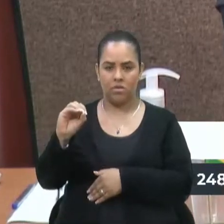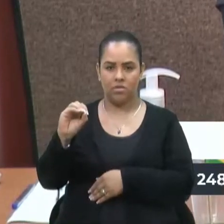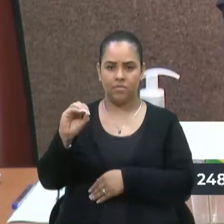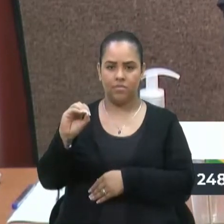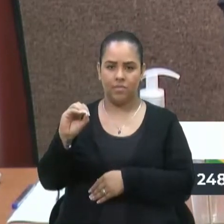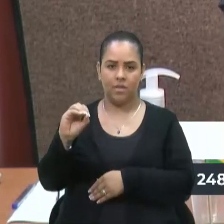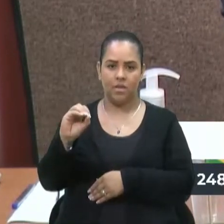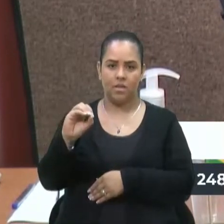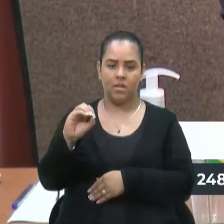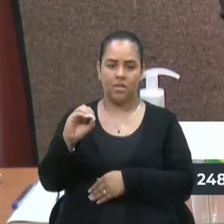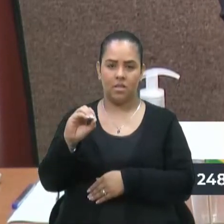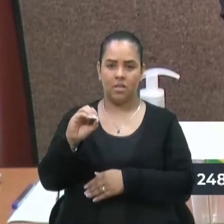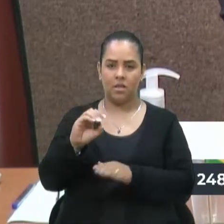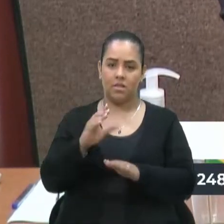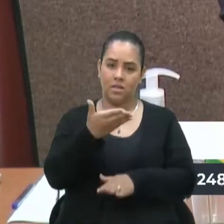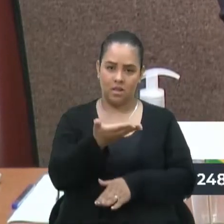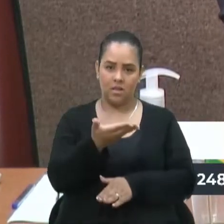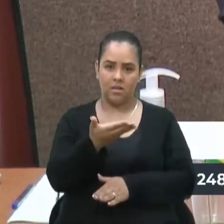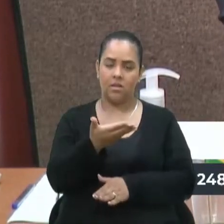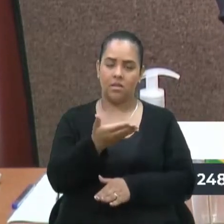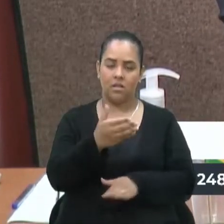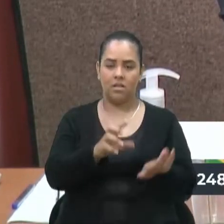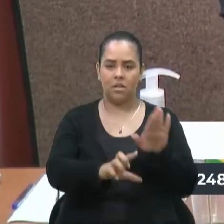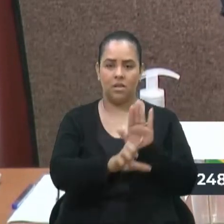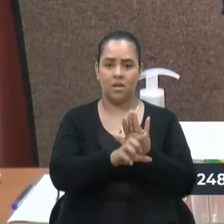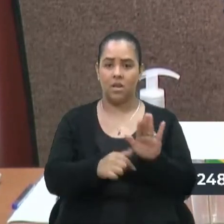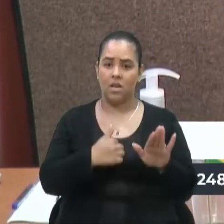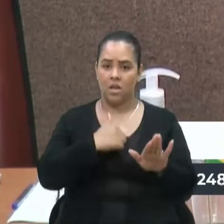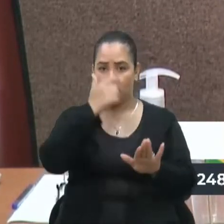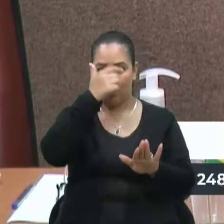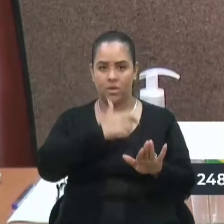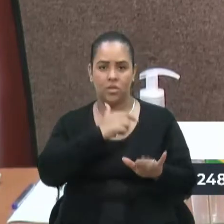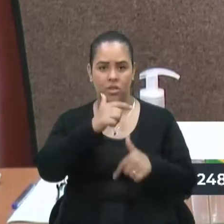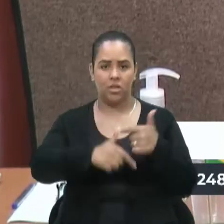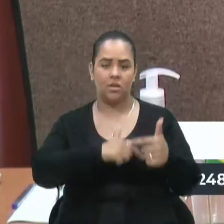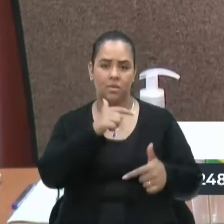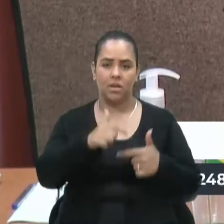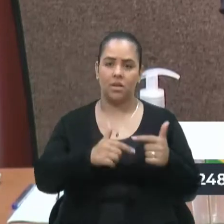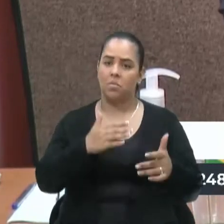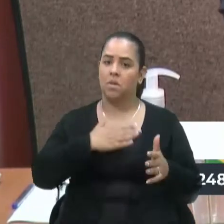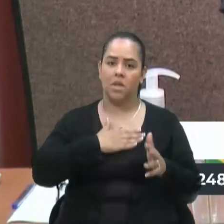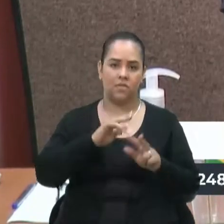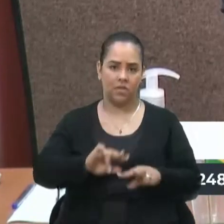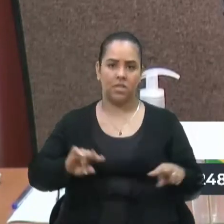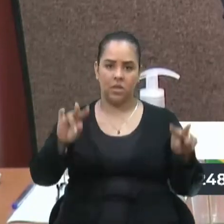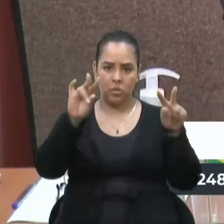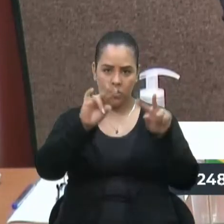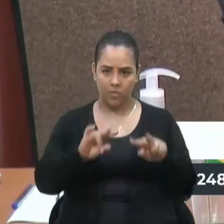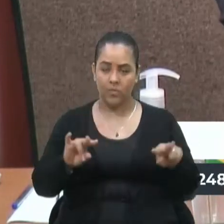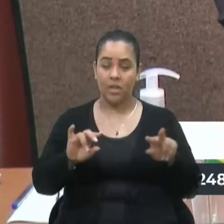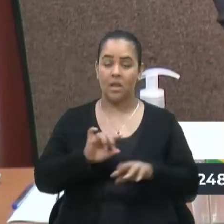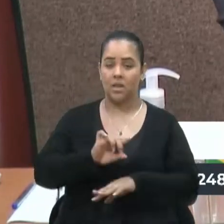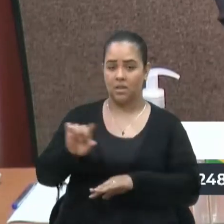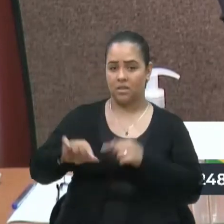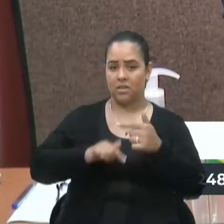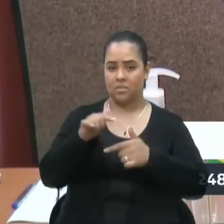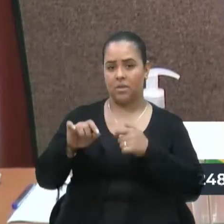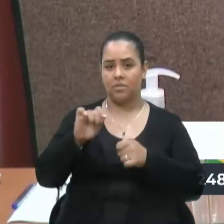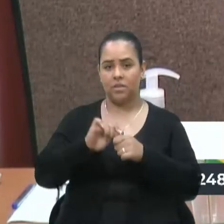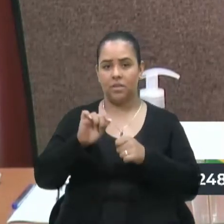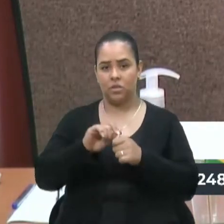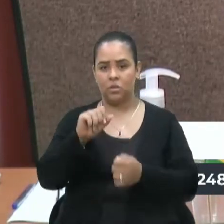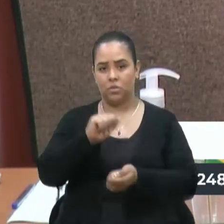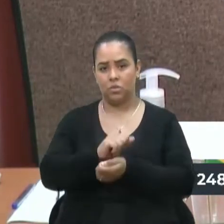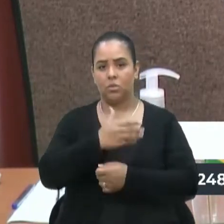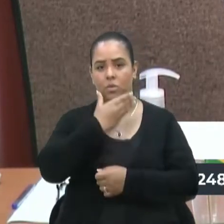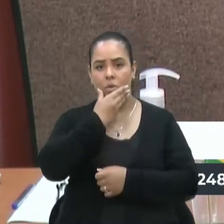Entende? Então, eu acho que esse trabalho, vereadora, é uma posição minha, uma visão minha. Esse trabalho que estão fazendo com os